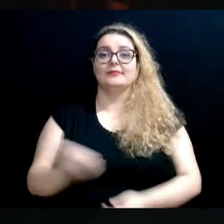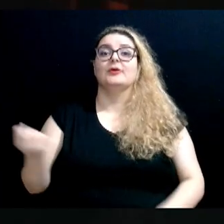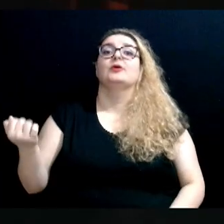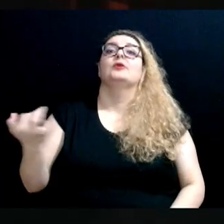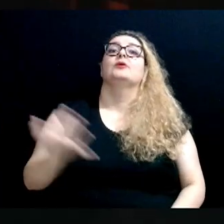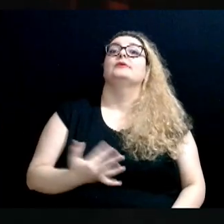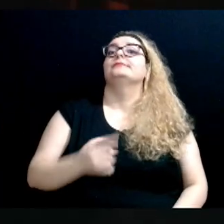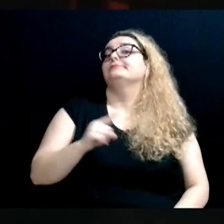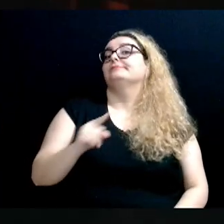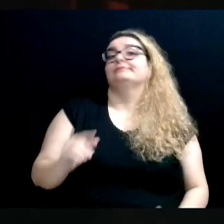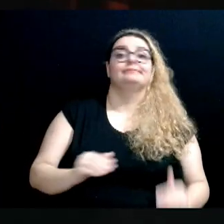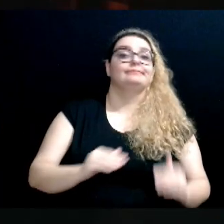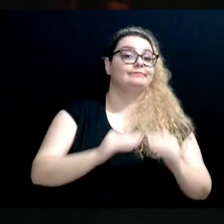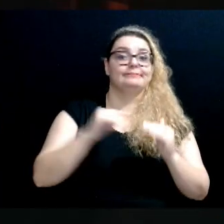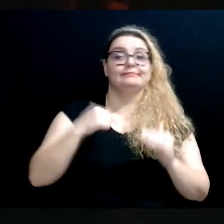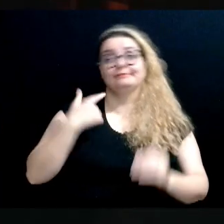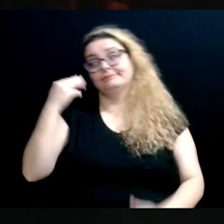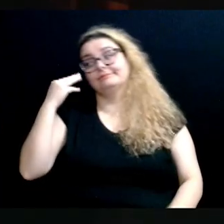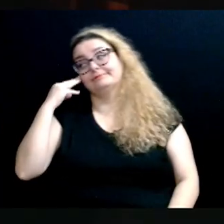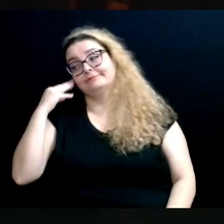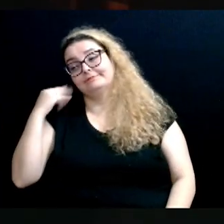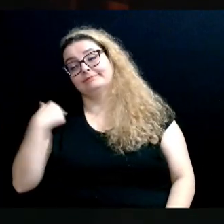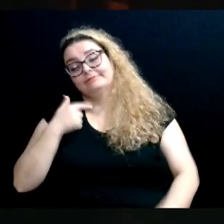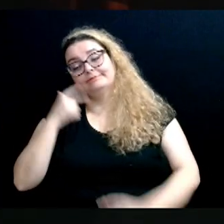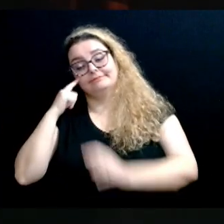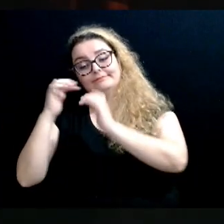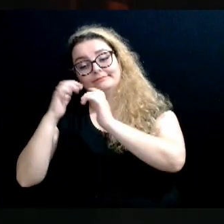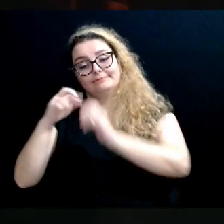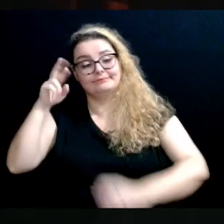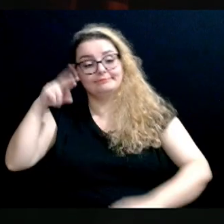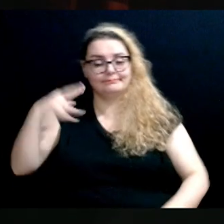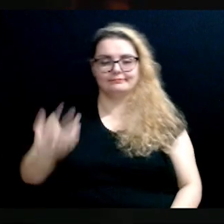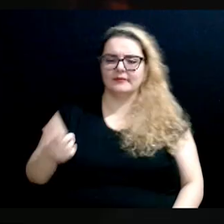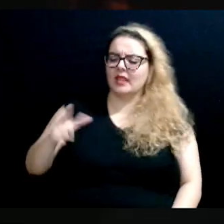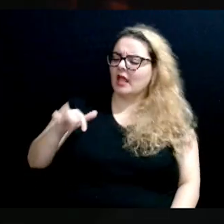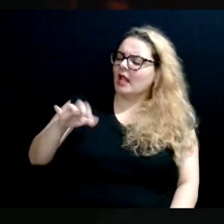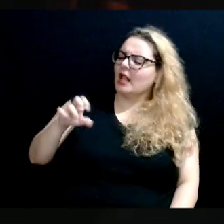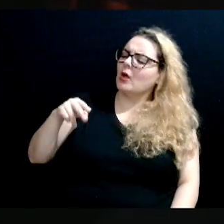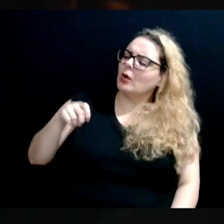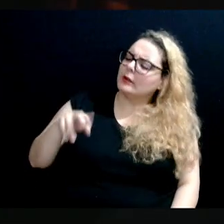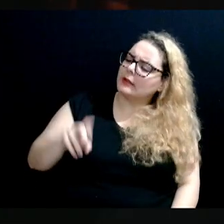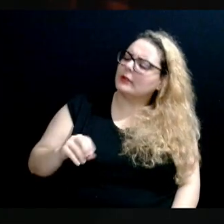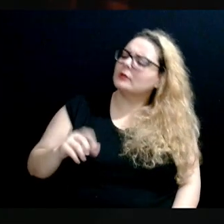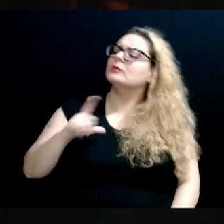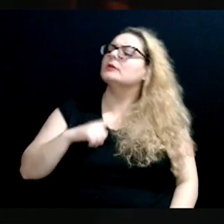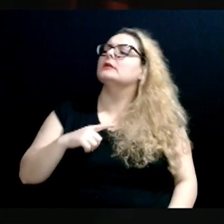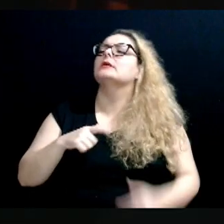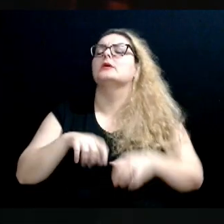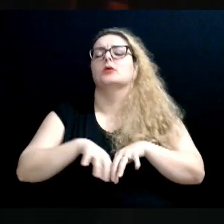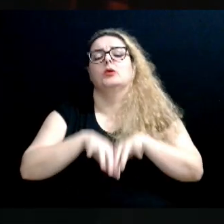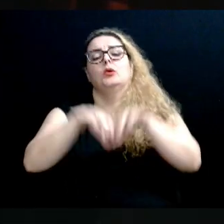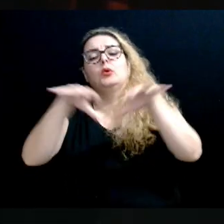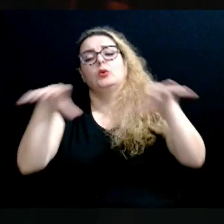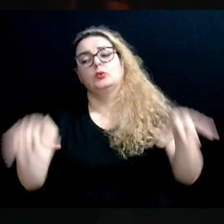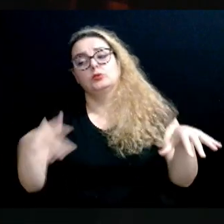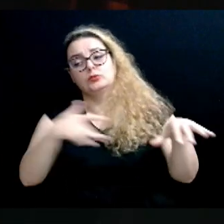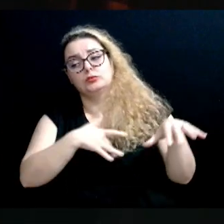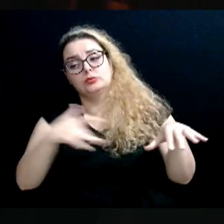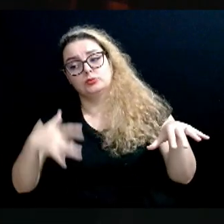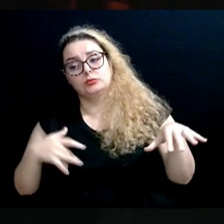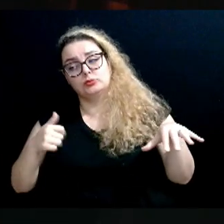nossa mente, para o nosso cérebro. Agora, Leonardo, tem uma linha que separa o uso saudável da